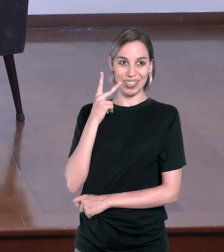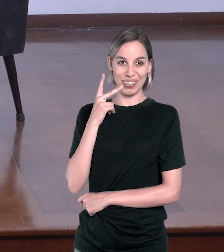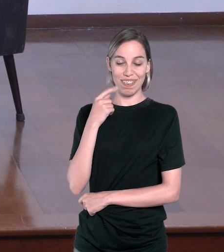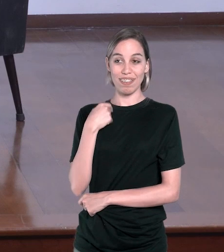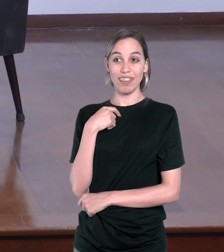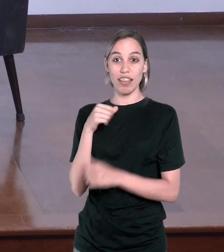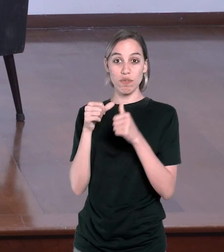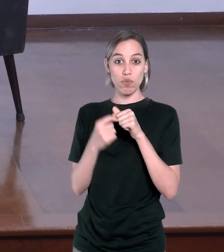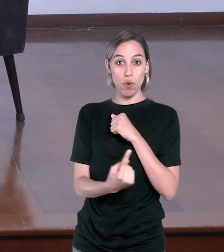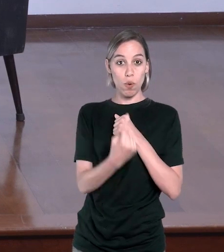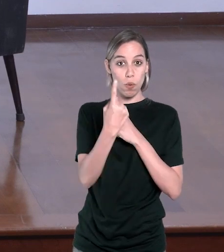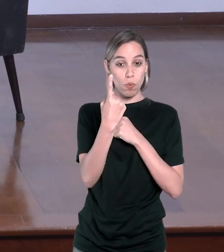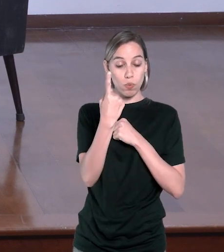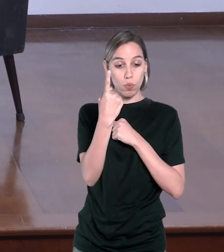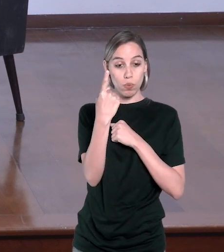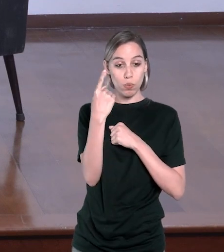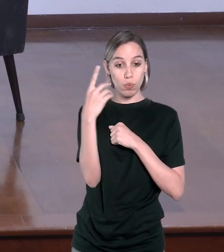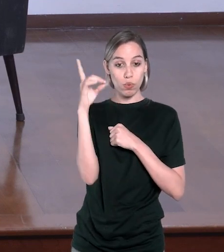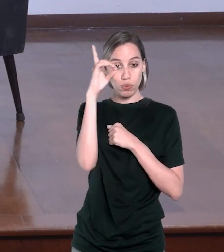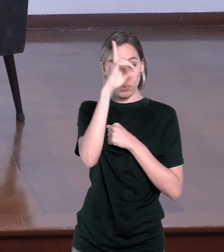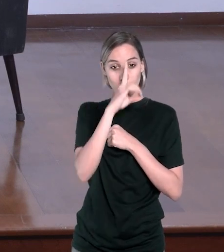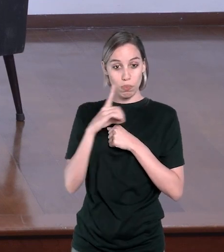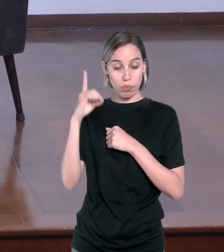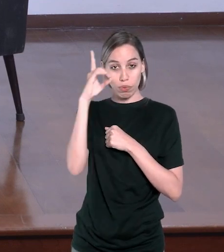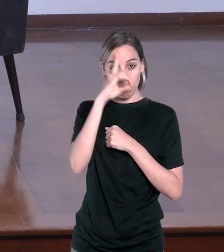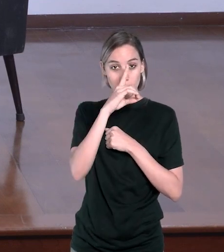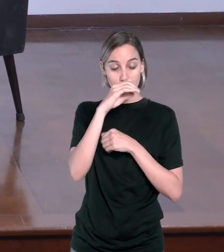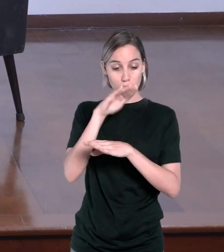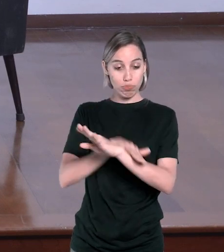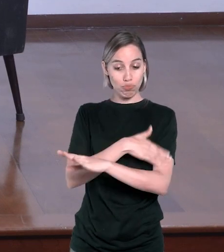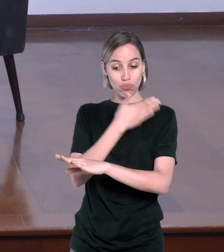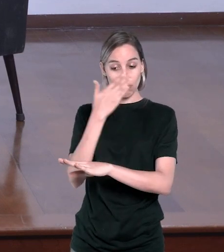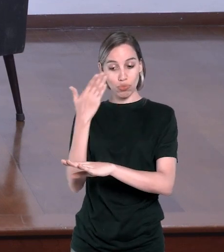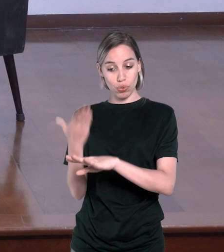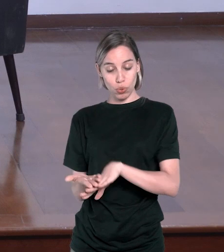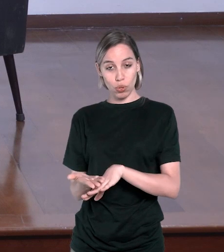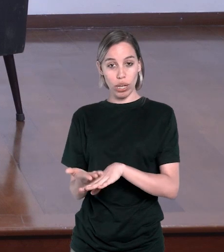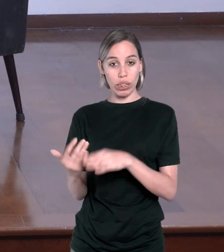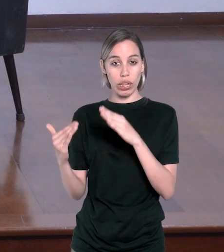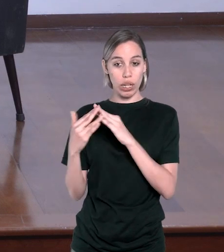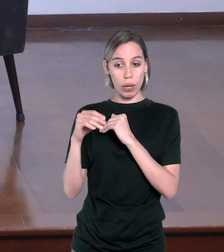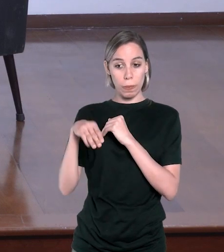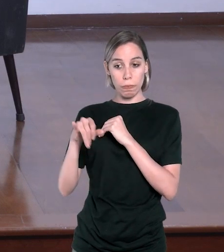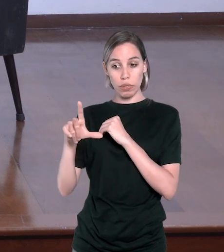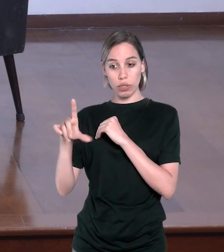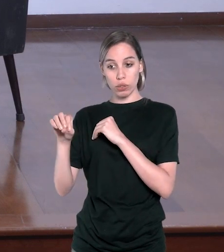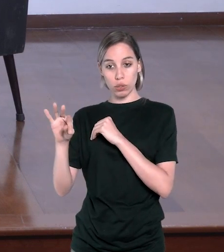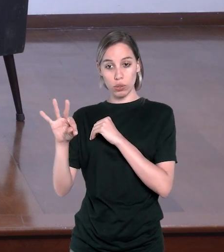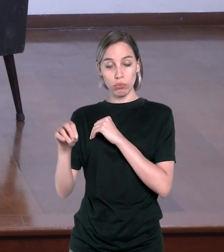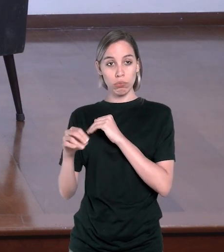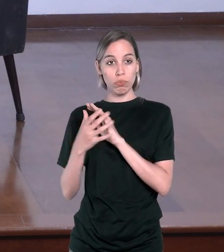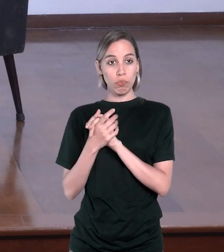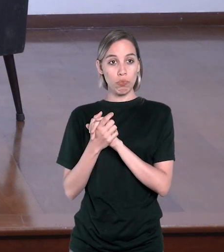um domingo inteiro na casa do Milor. Um domingo. Fale ou fax? Acordo, hein? Fale ou